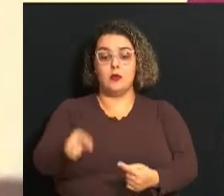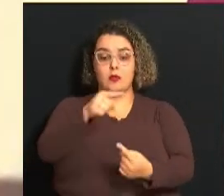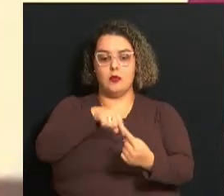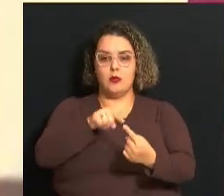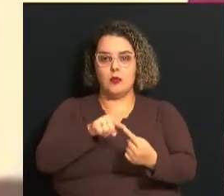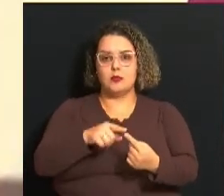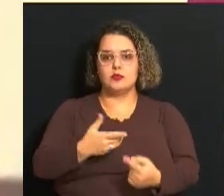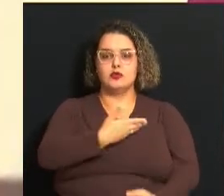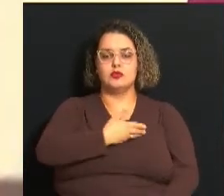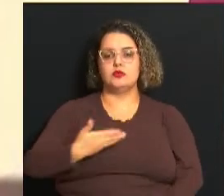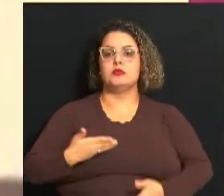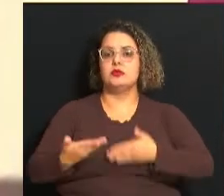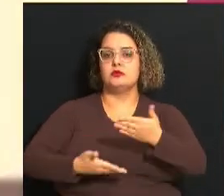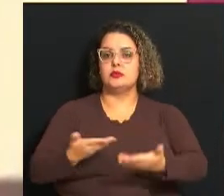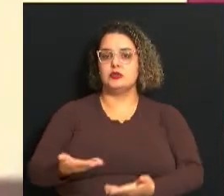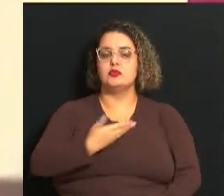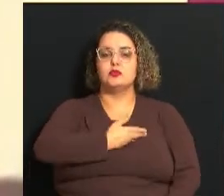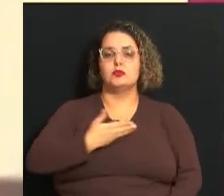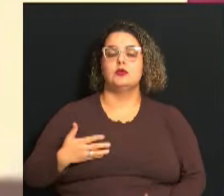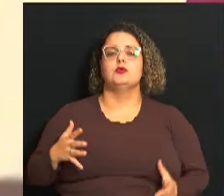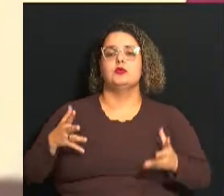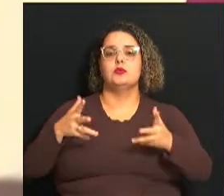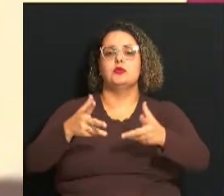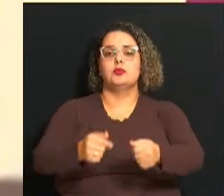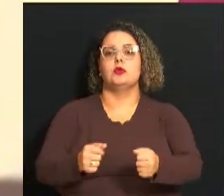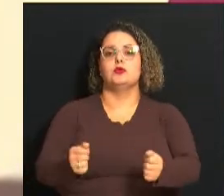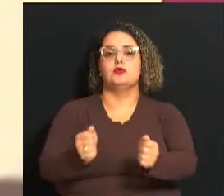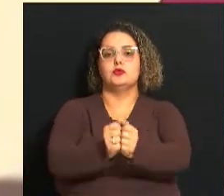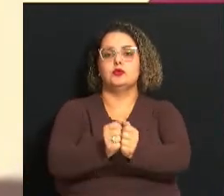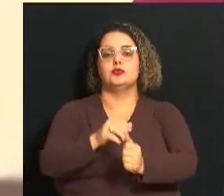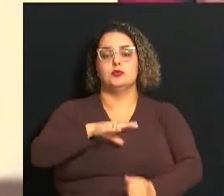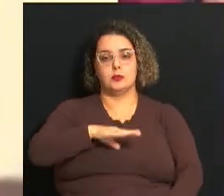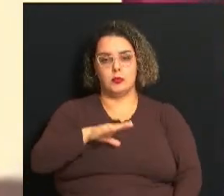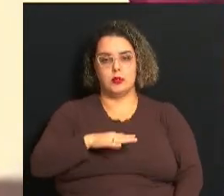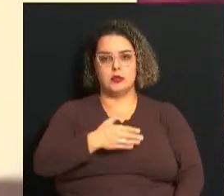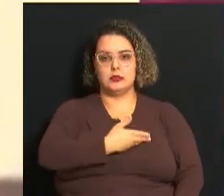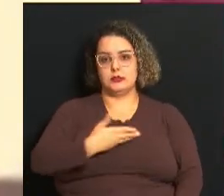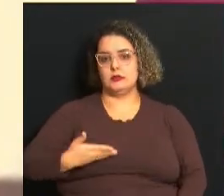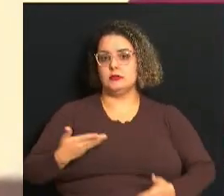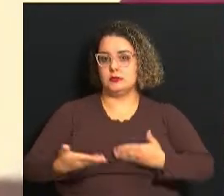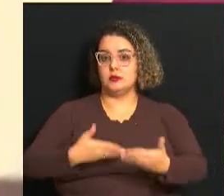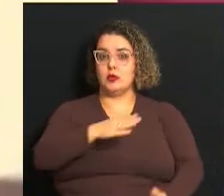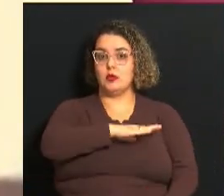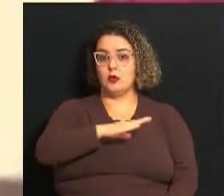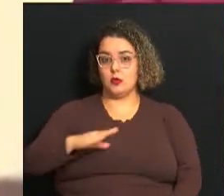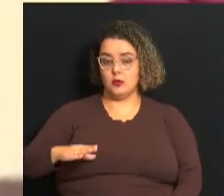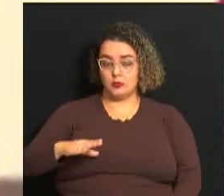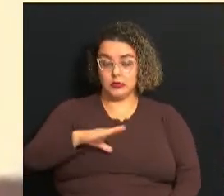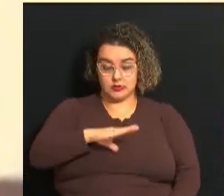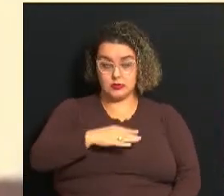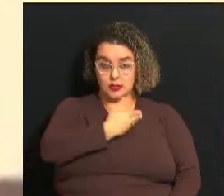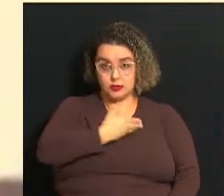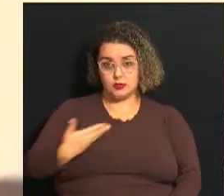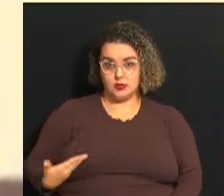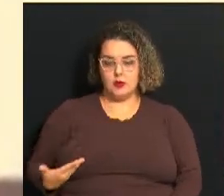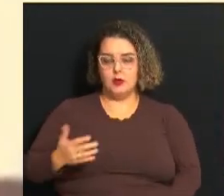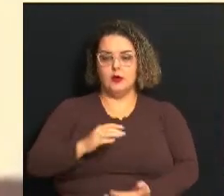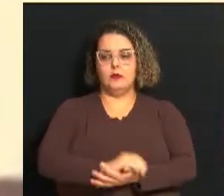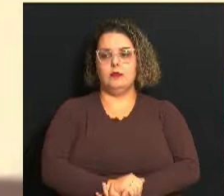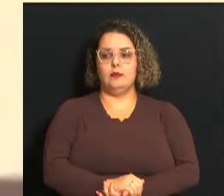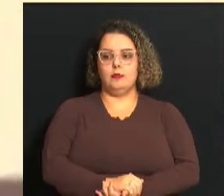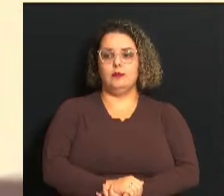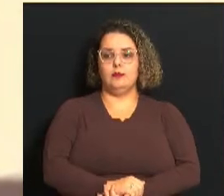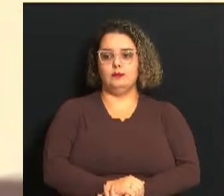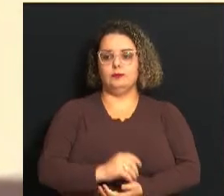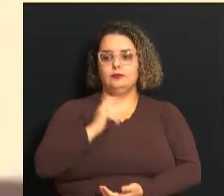serviços públicos que estão ali reunidos no município né são servidores públicos municipais Mas enfim quero